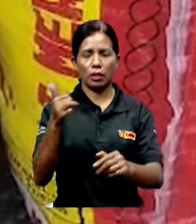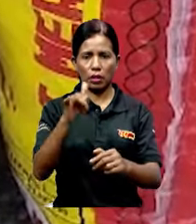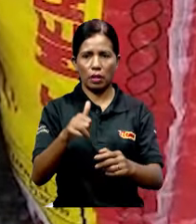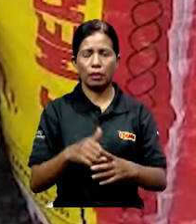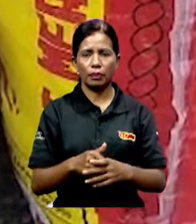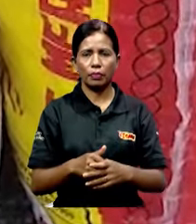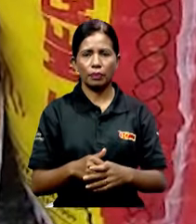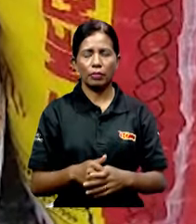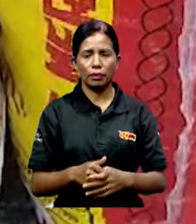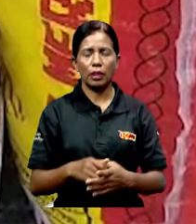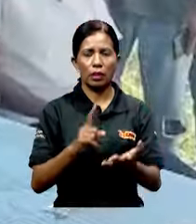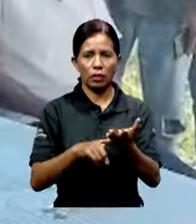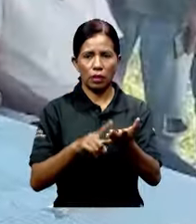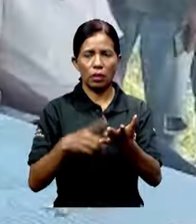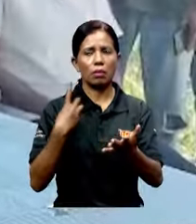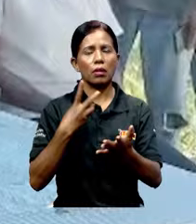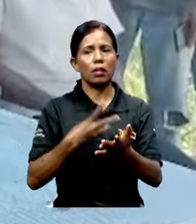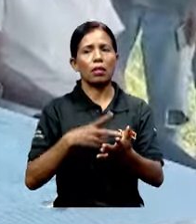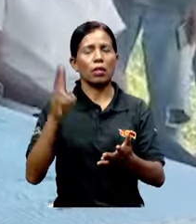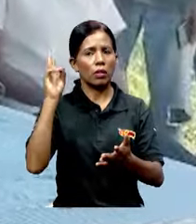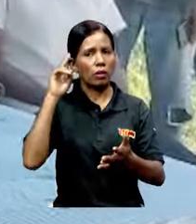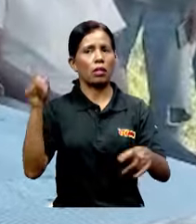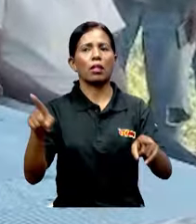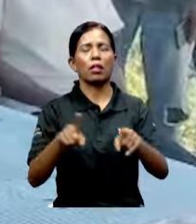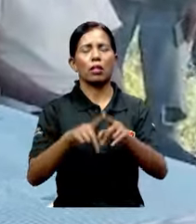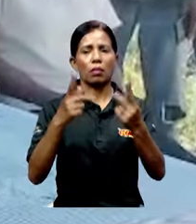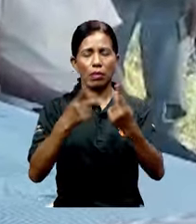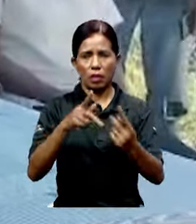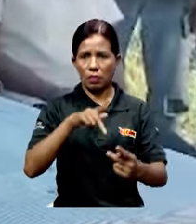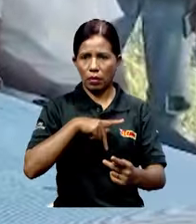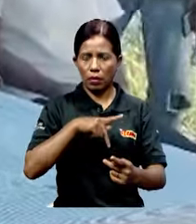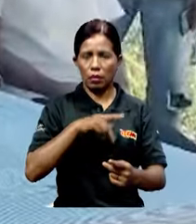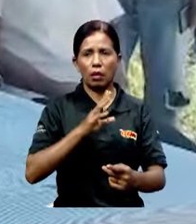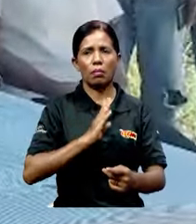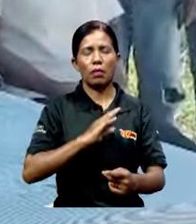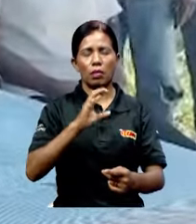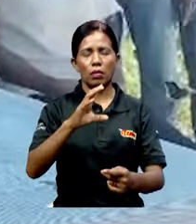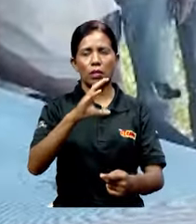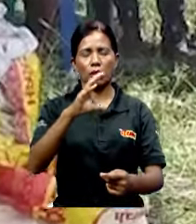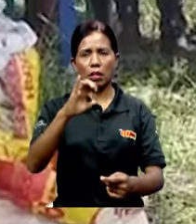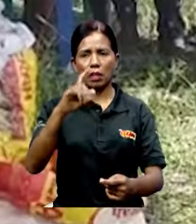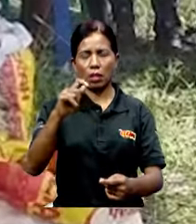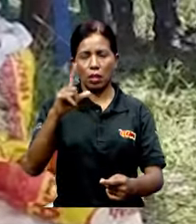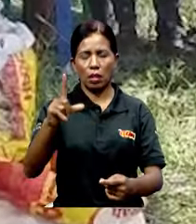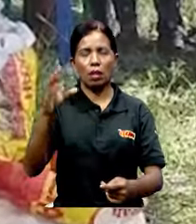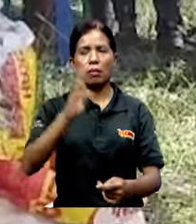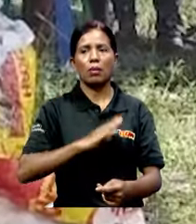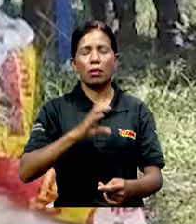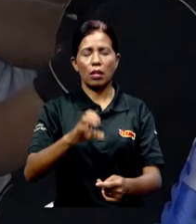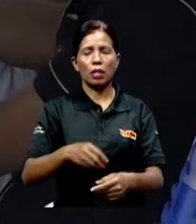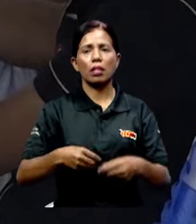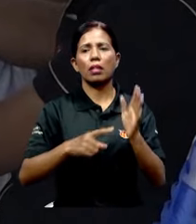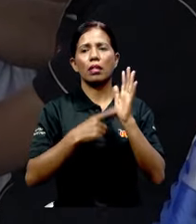ia dinamika diskusaun ne maka ita rona anesa oin setor privado baukau, sisi aitel baukau, propoin sasan